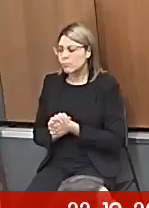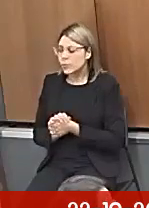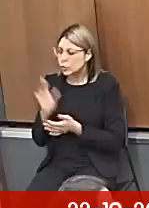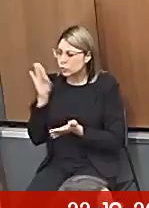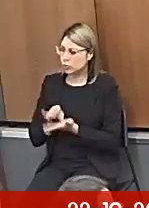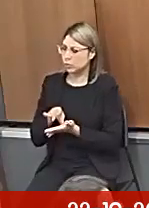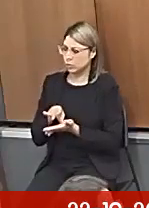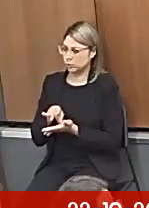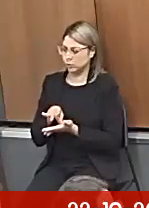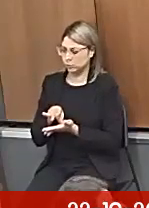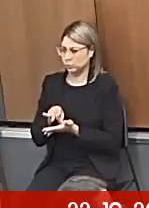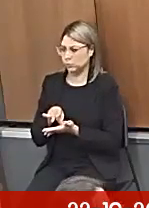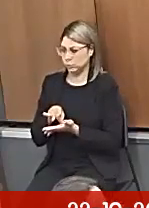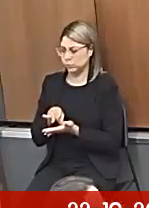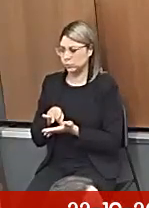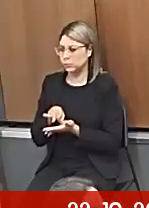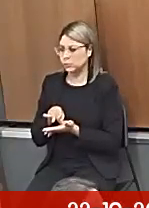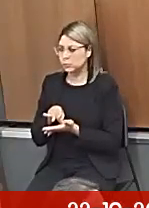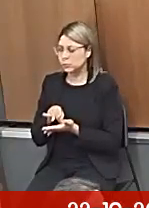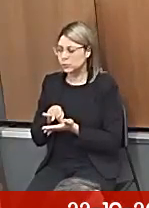eficaz. Eficaz.